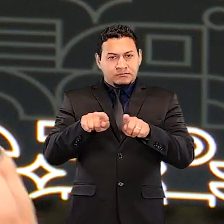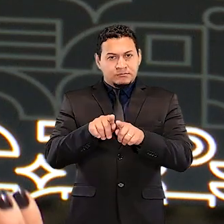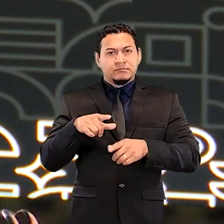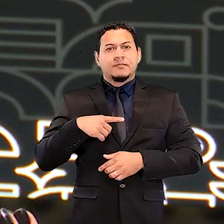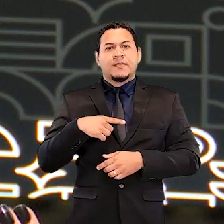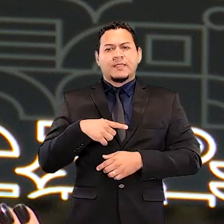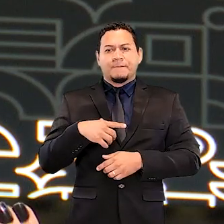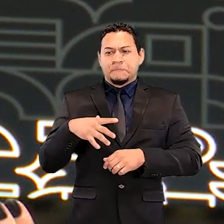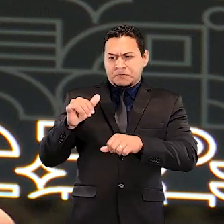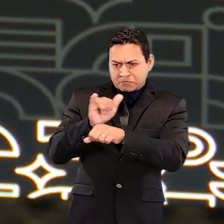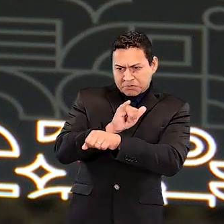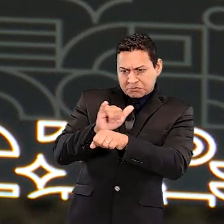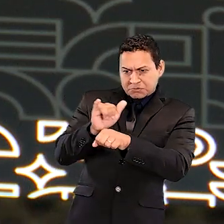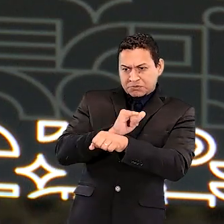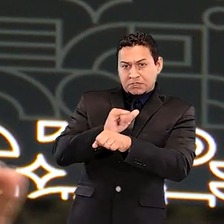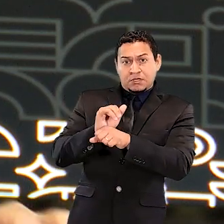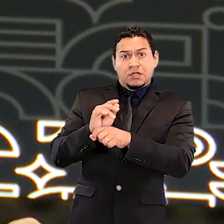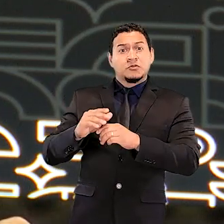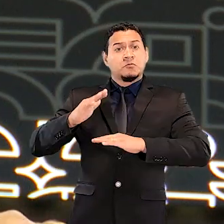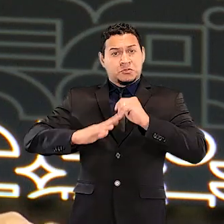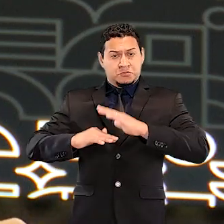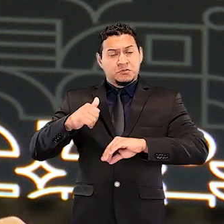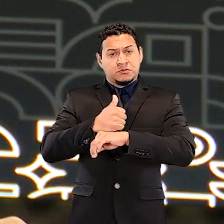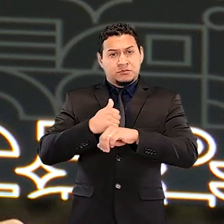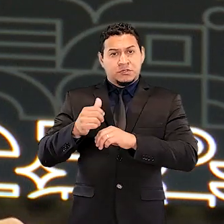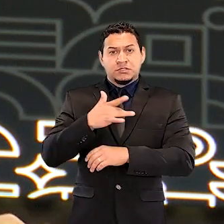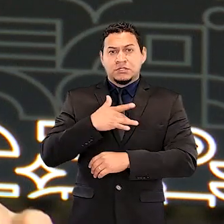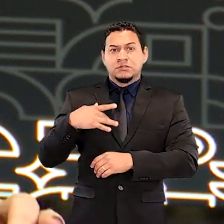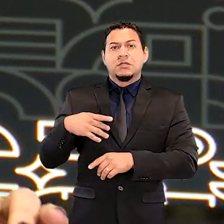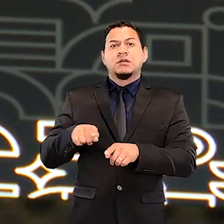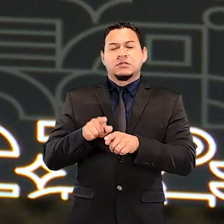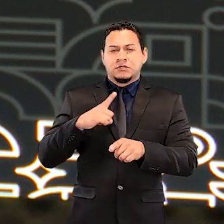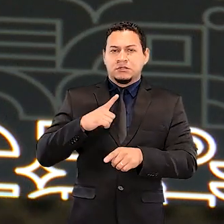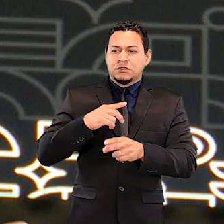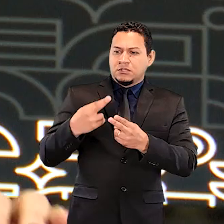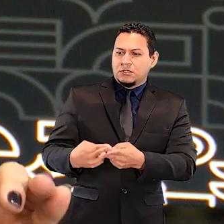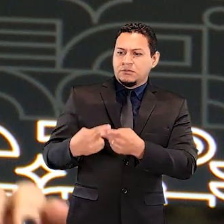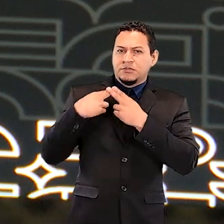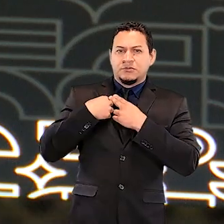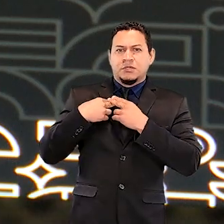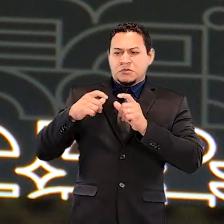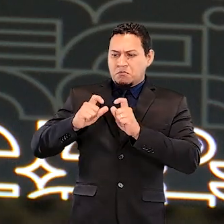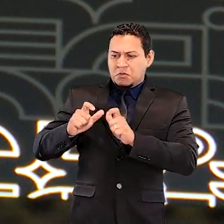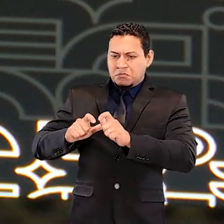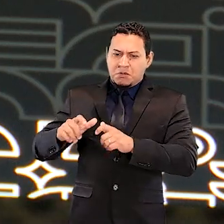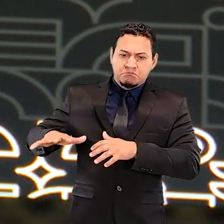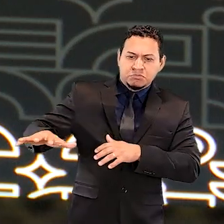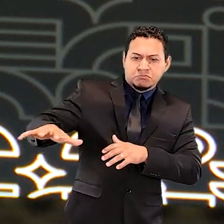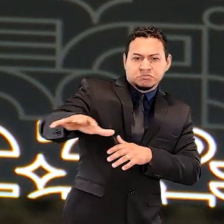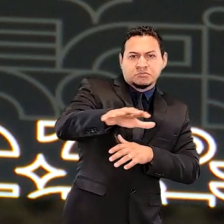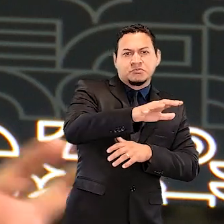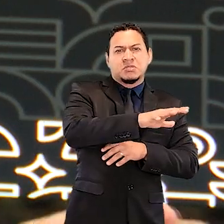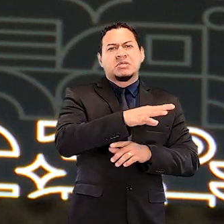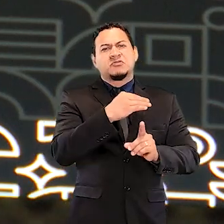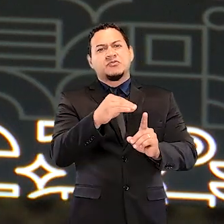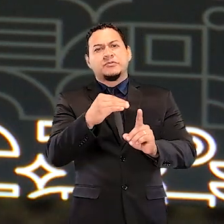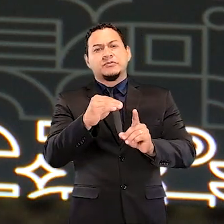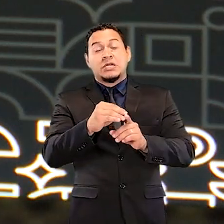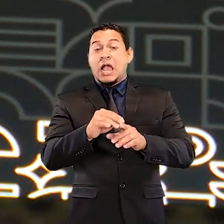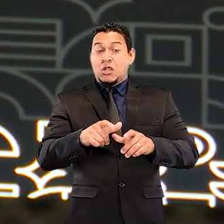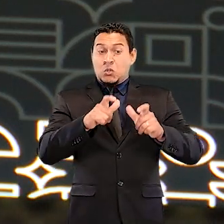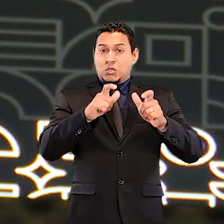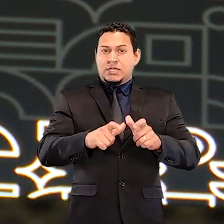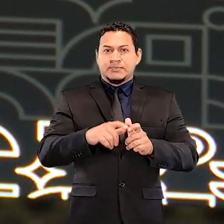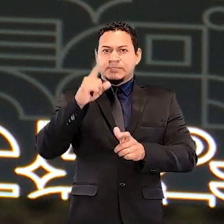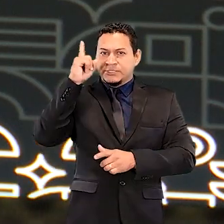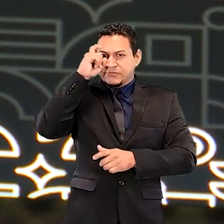saúde estratégicos, que são parte de territórios periféricos, vulneráveis, em que muitas vezes a polícia não